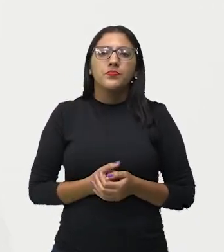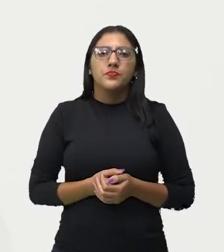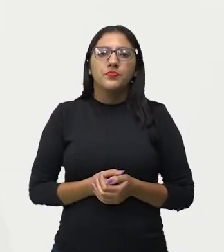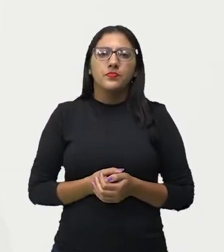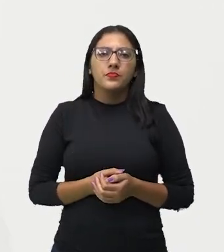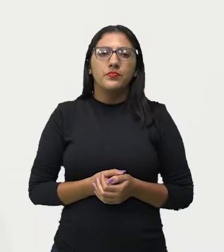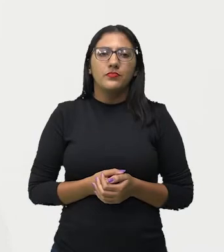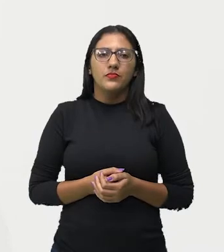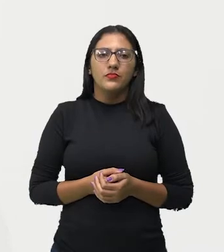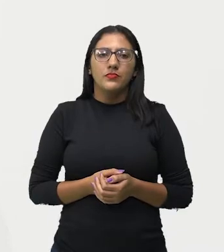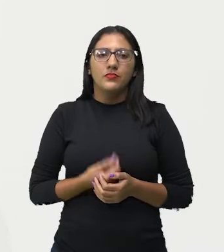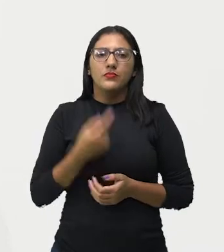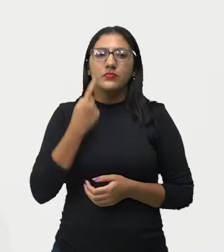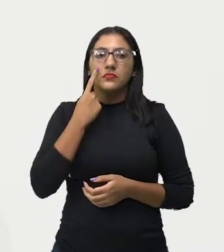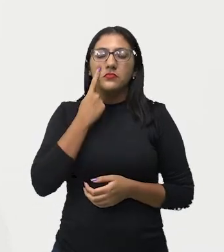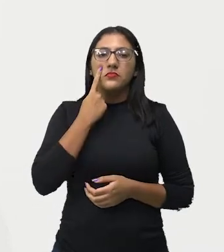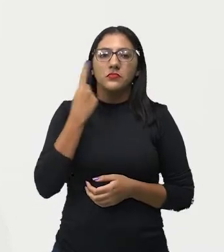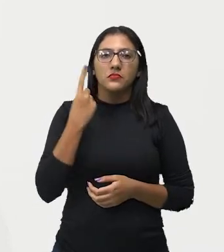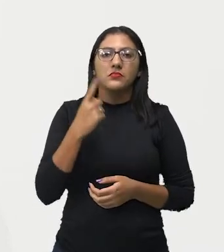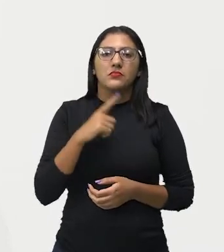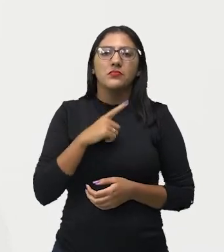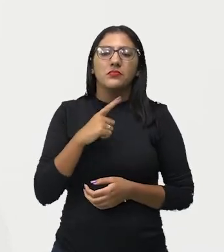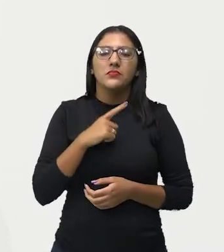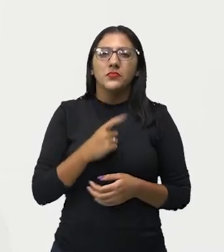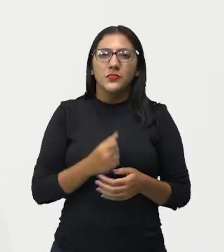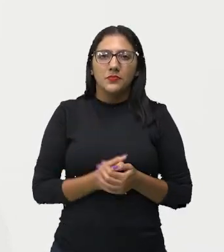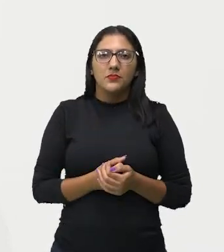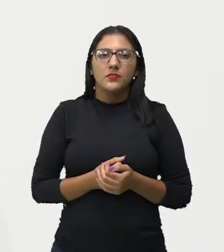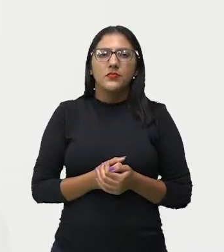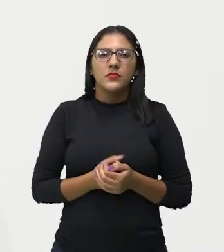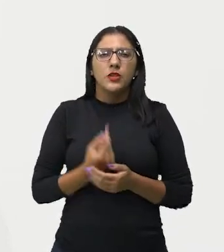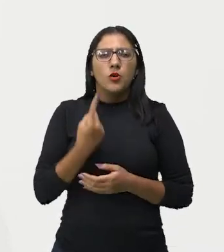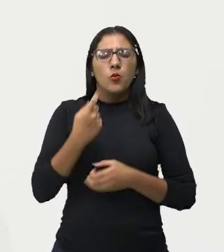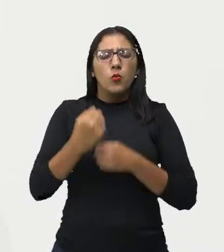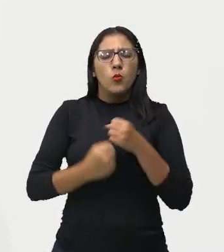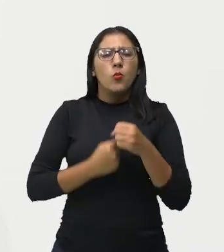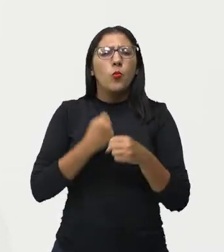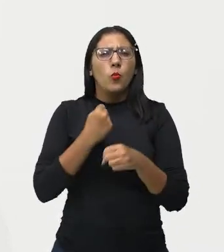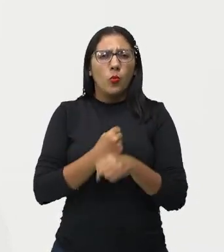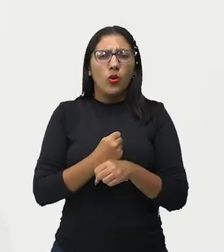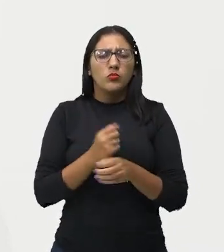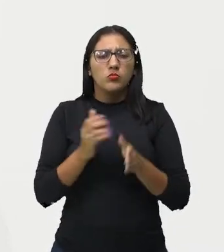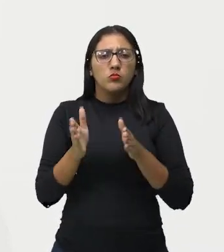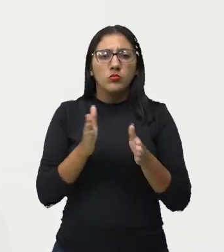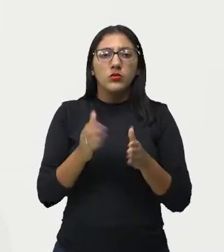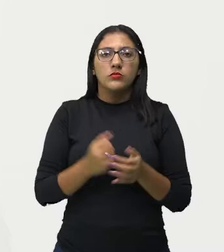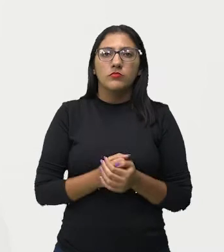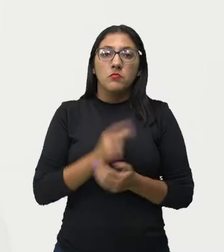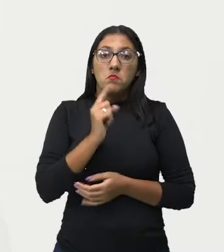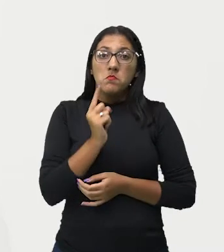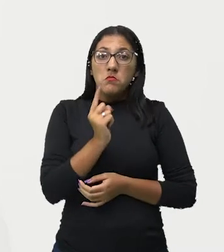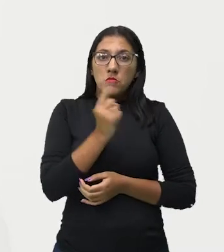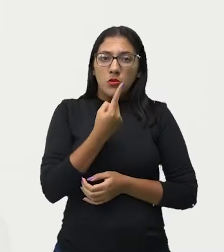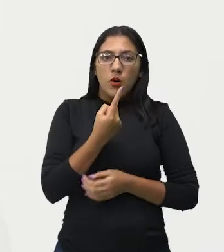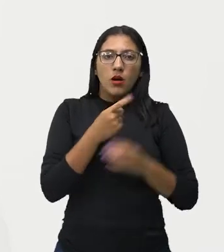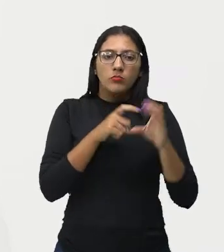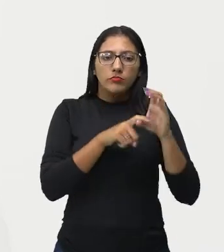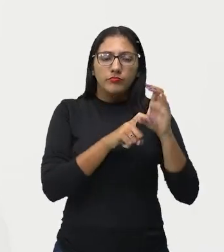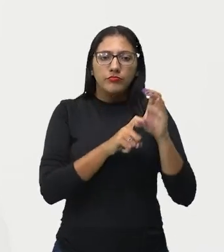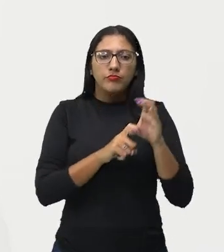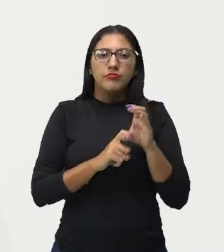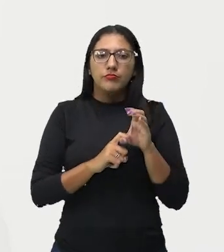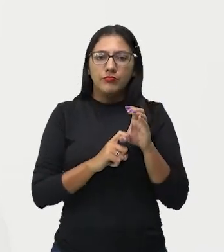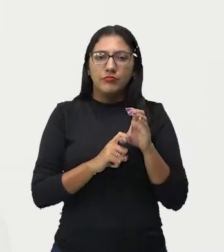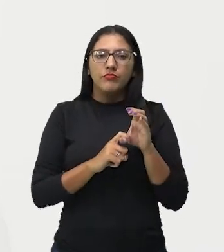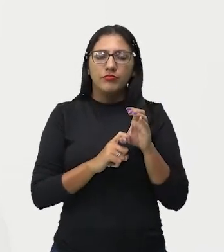No primeiro ano, olha só como a gente calcula. No primeiro ano, foi R$1.000 que eu emprestei, ó.